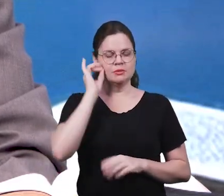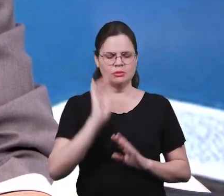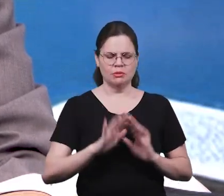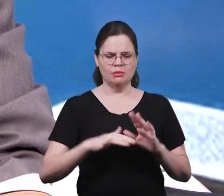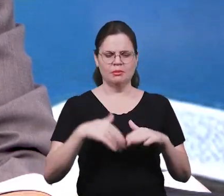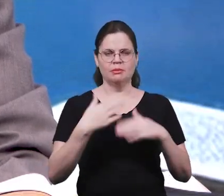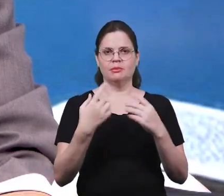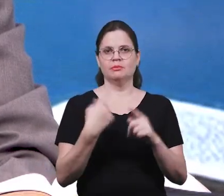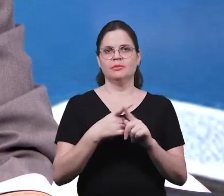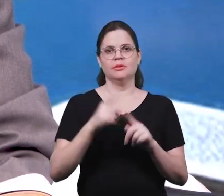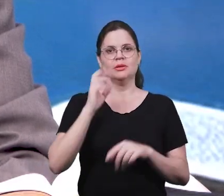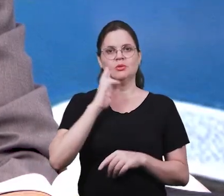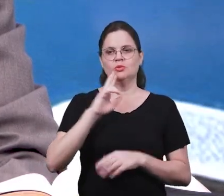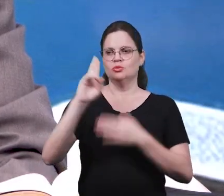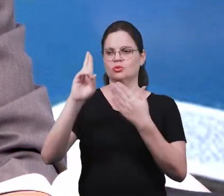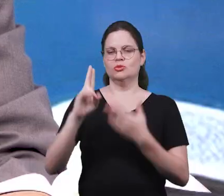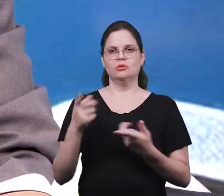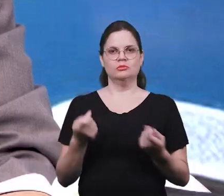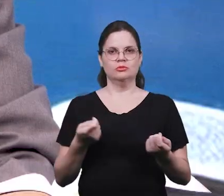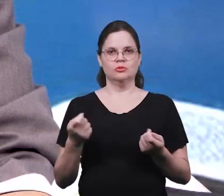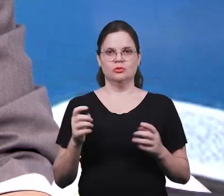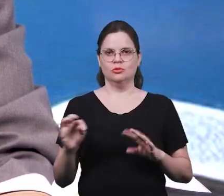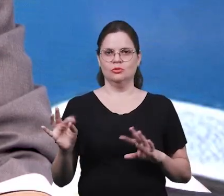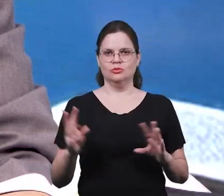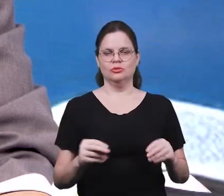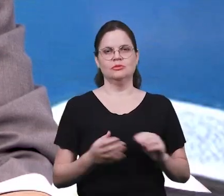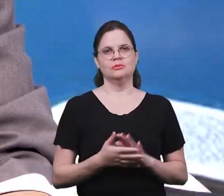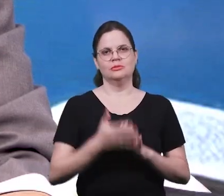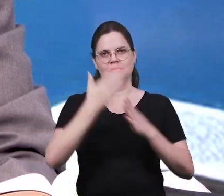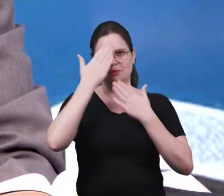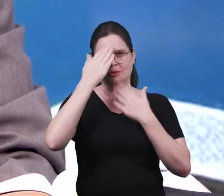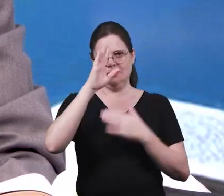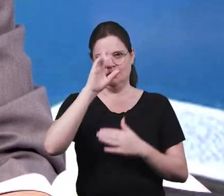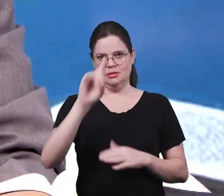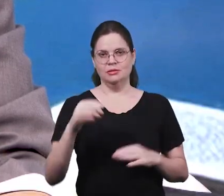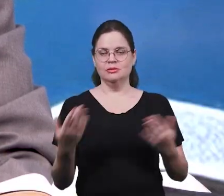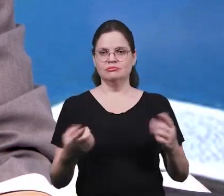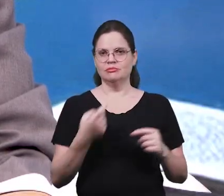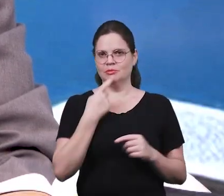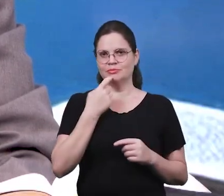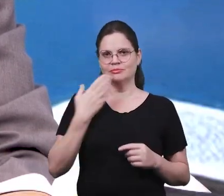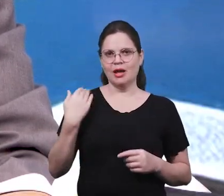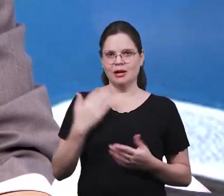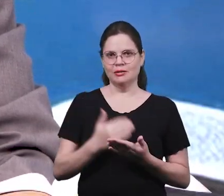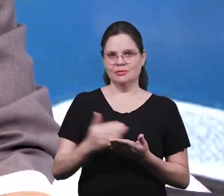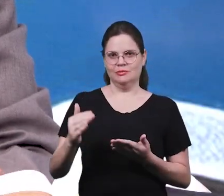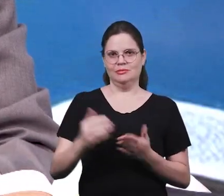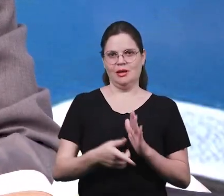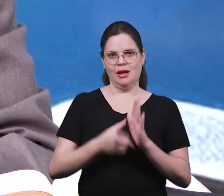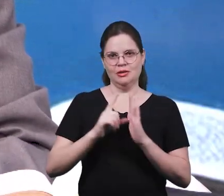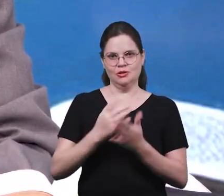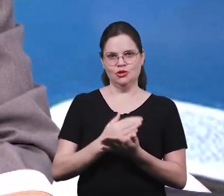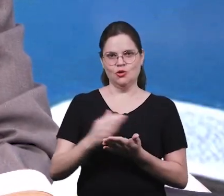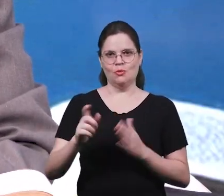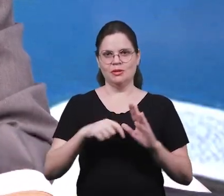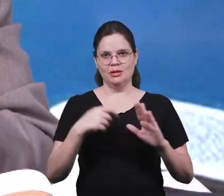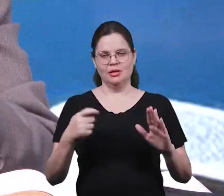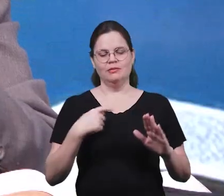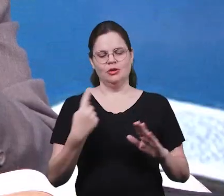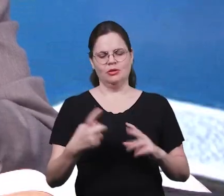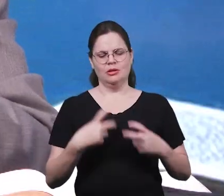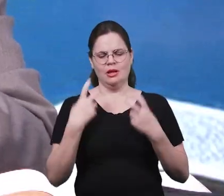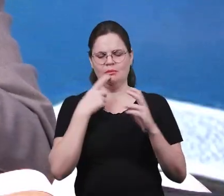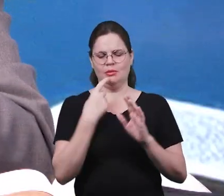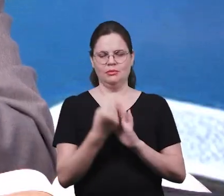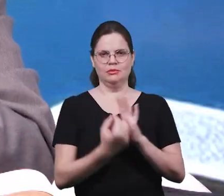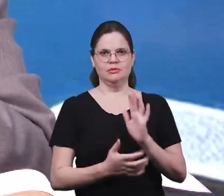o Senhor está no comando. Muito bem, graças a Deus, nós fizemos até agora há pouco aqui o clamor pelo sangue de Jesus. E o Senhor